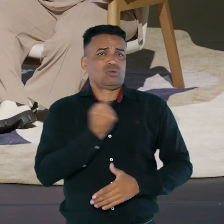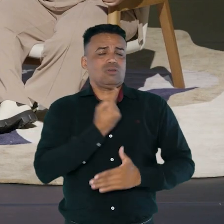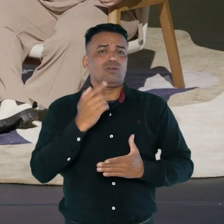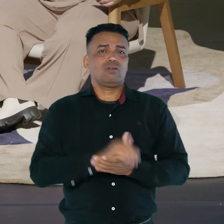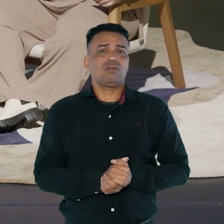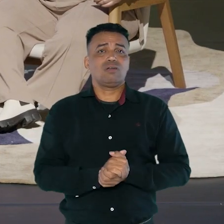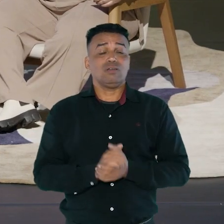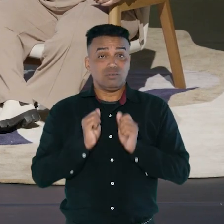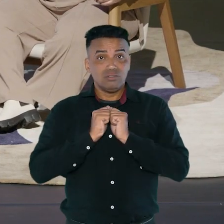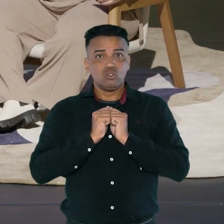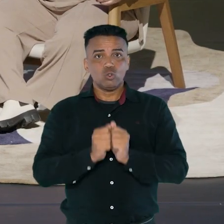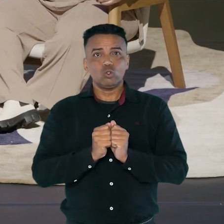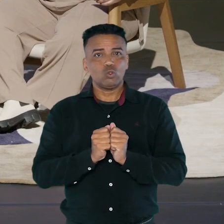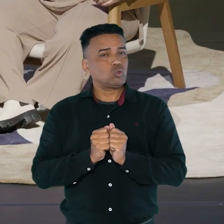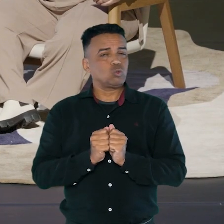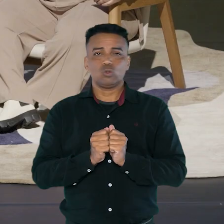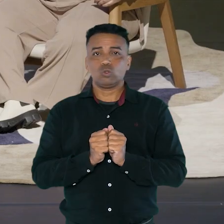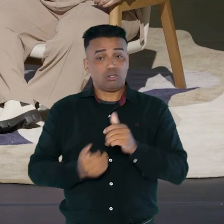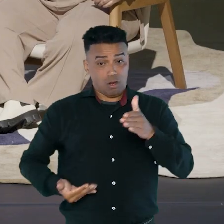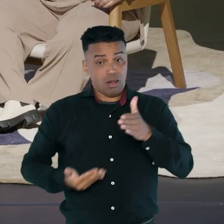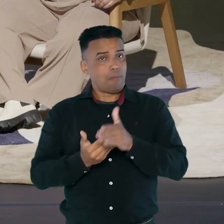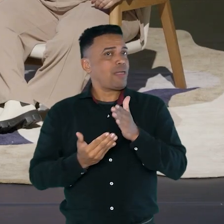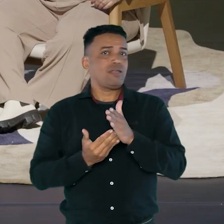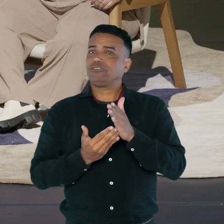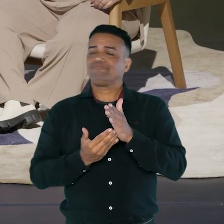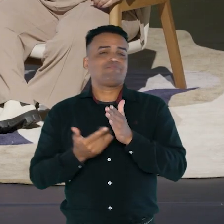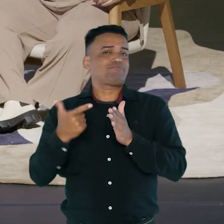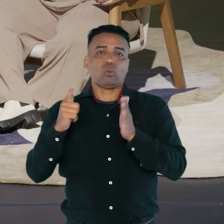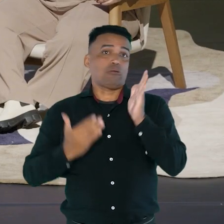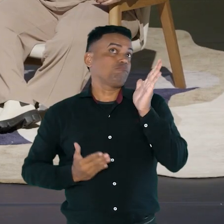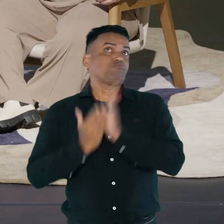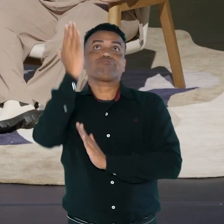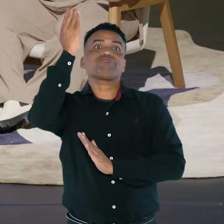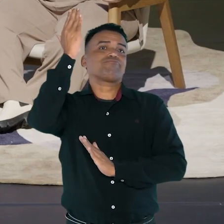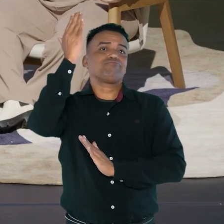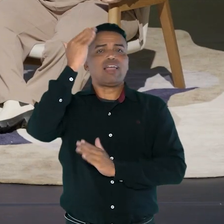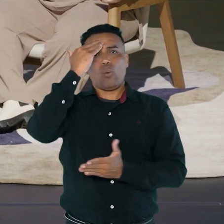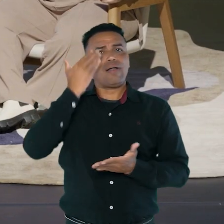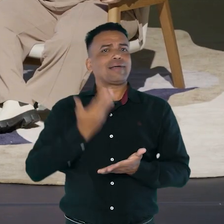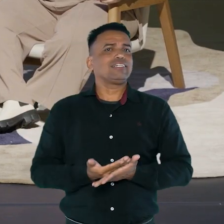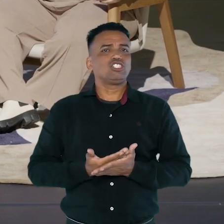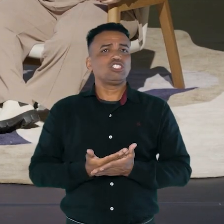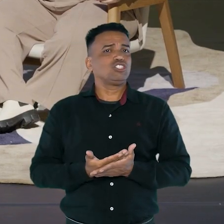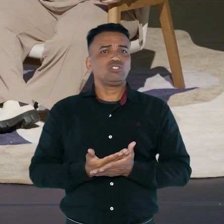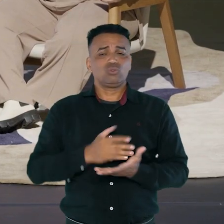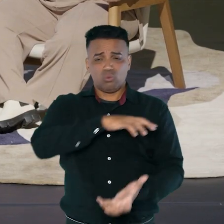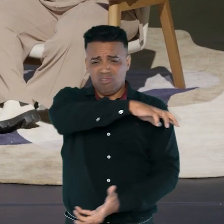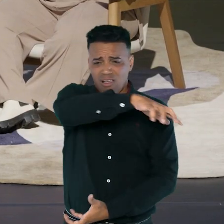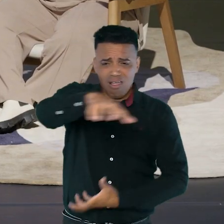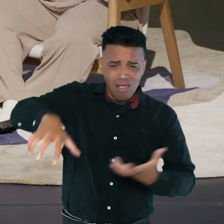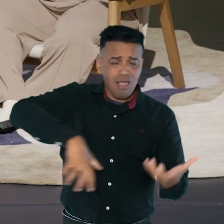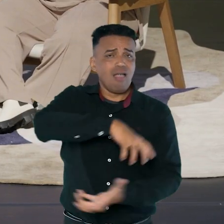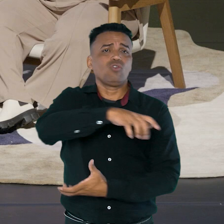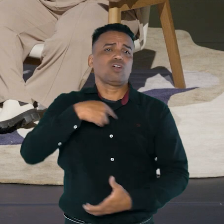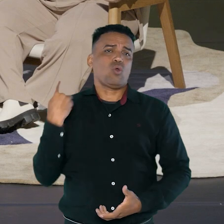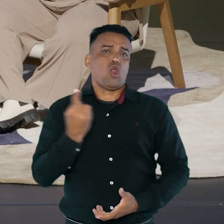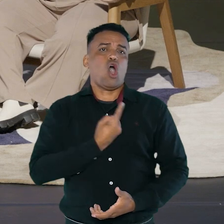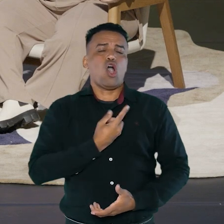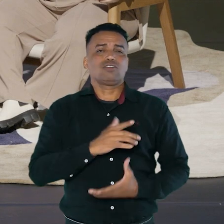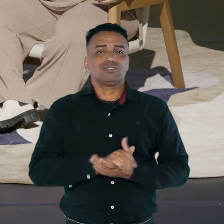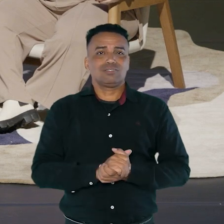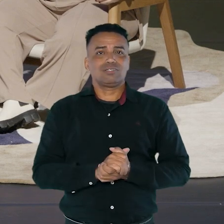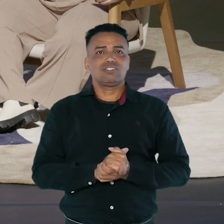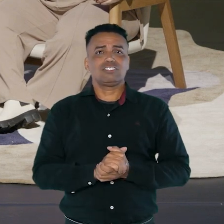Acho que a gente junto é imparável. Eu acredito muito na nossa revolução, acredito muito no